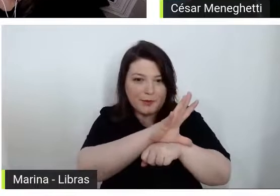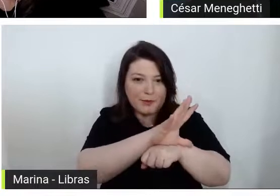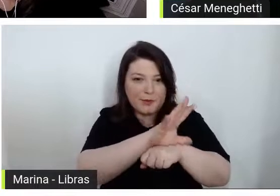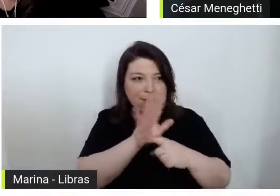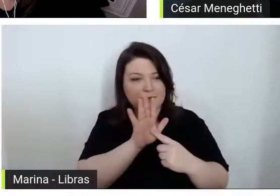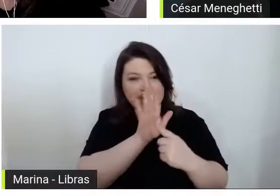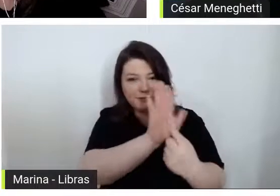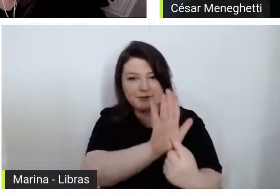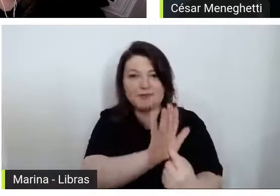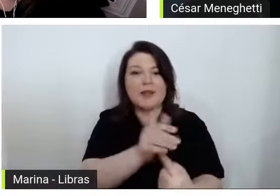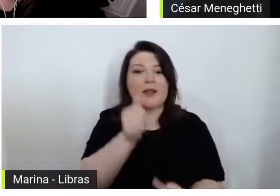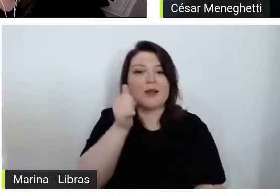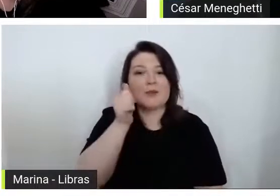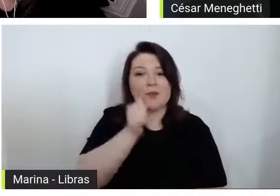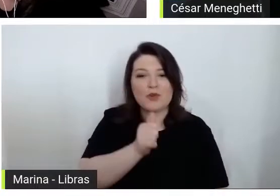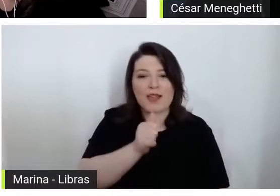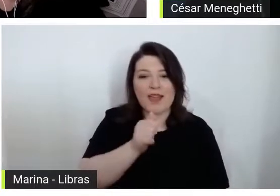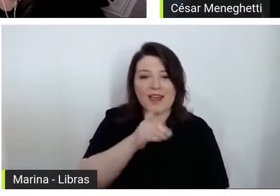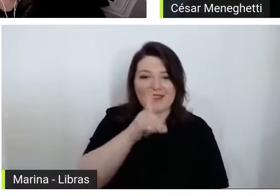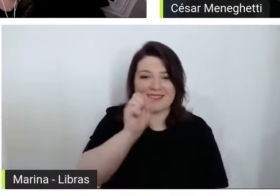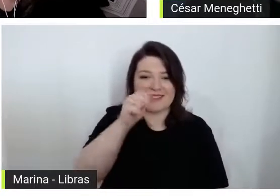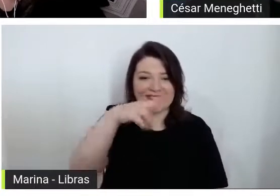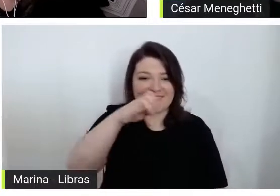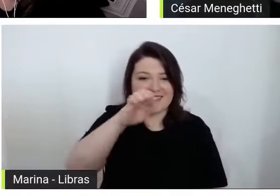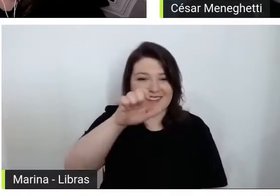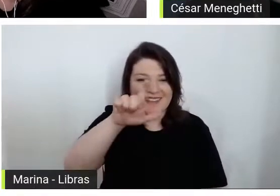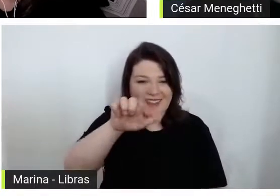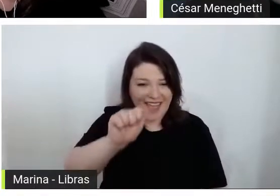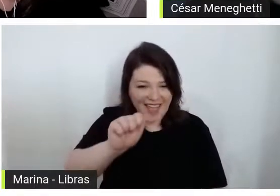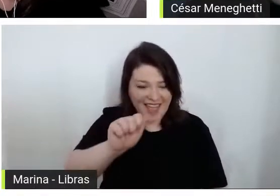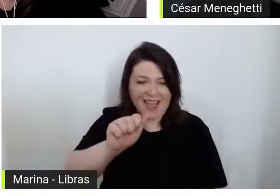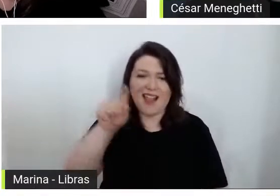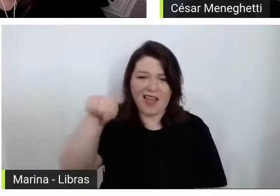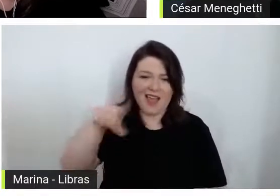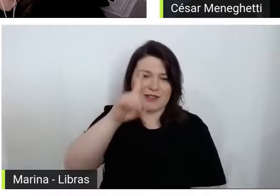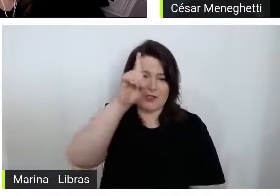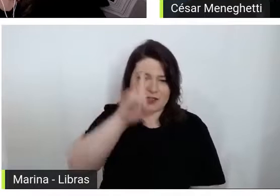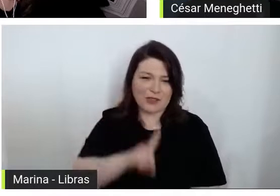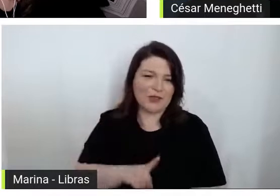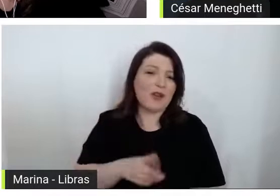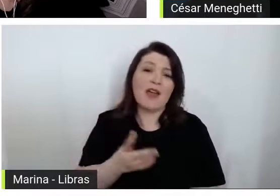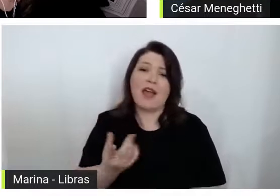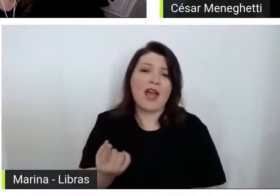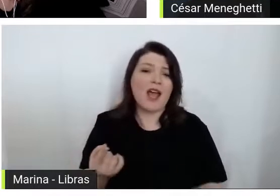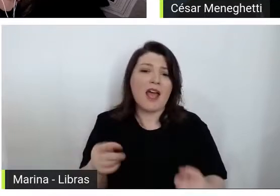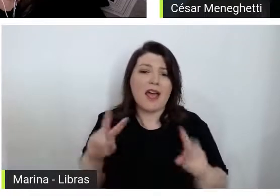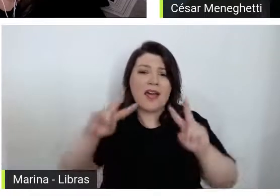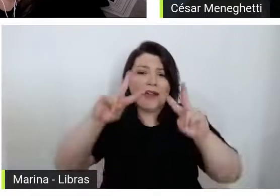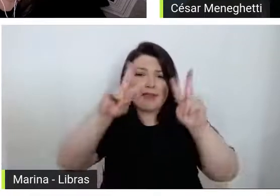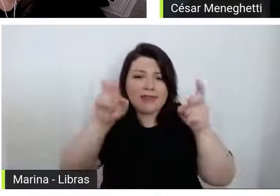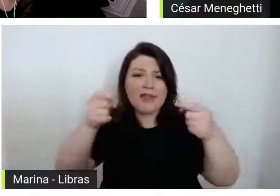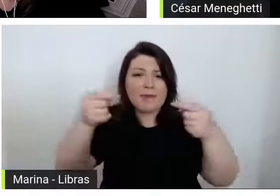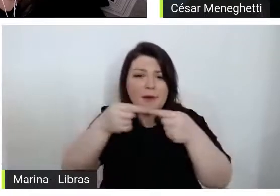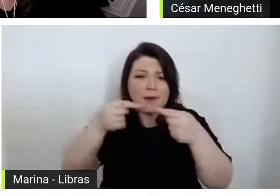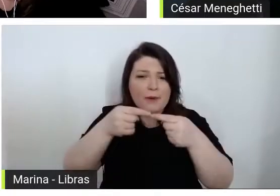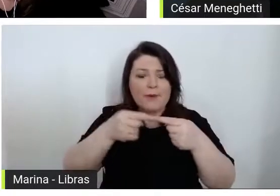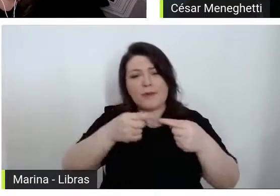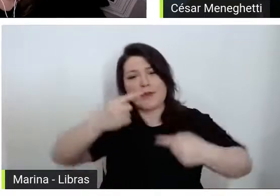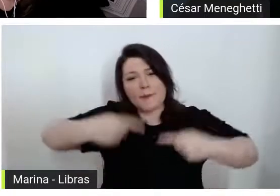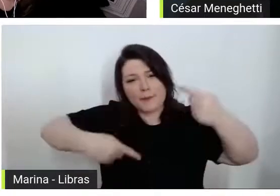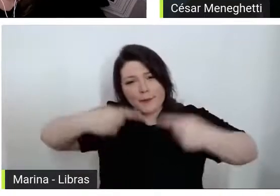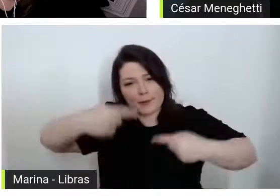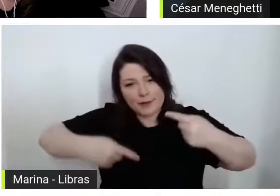diretora. É uma instalação super política sobre a ditadura no Brasil e no Chile,